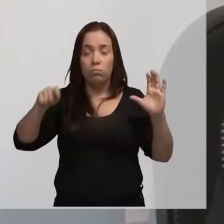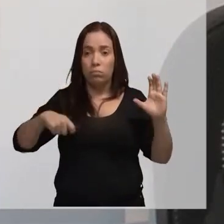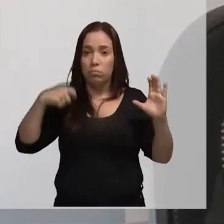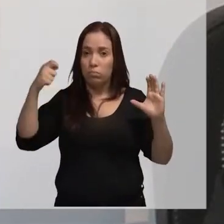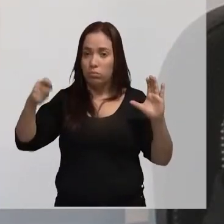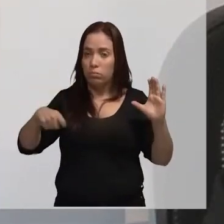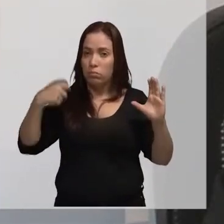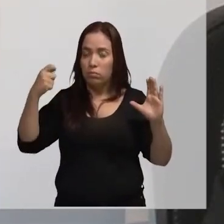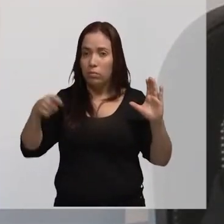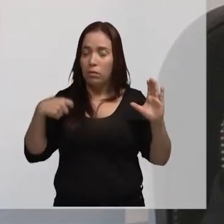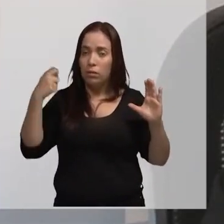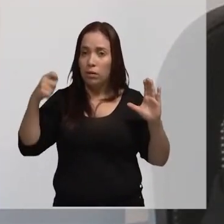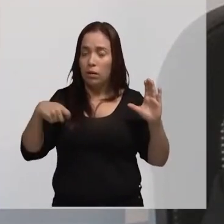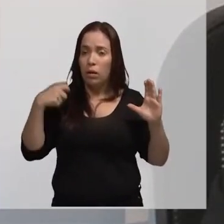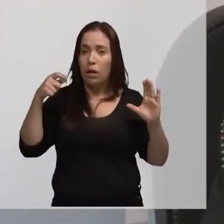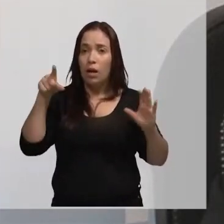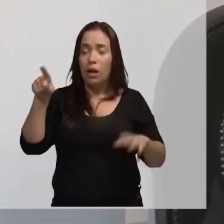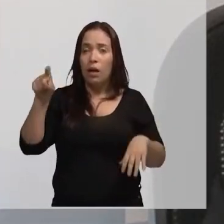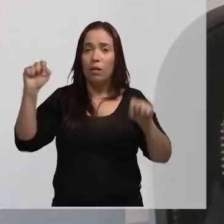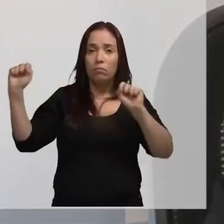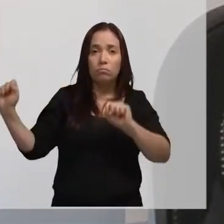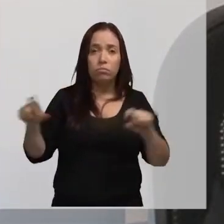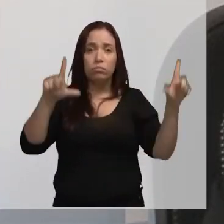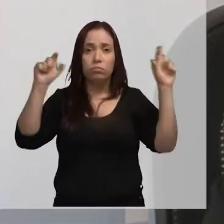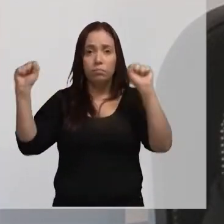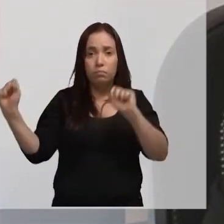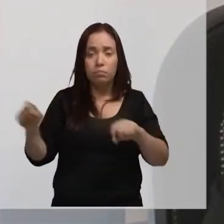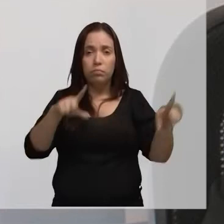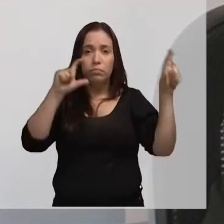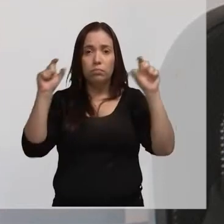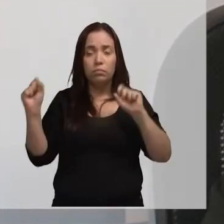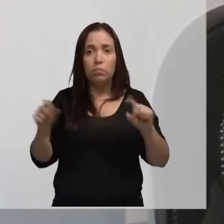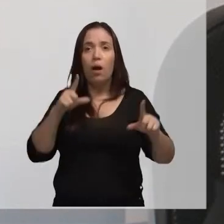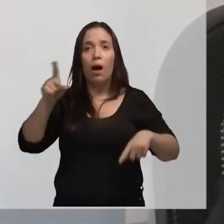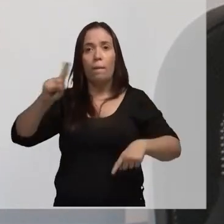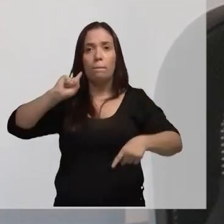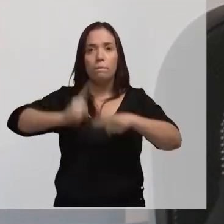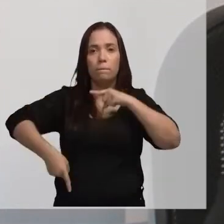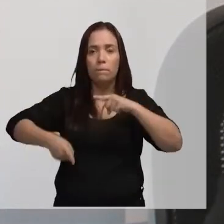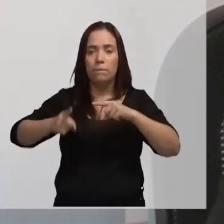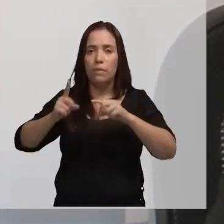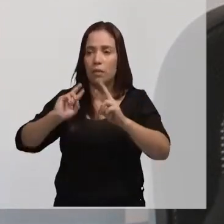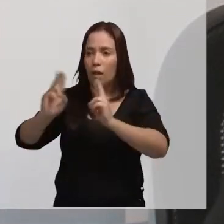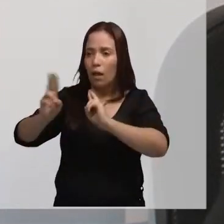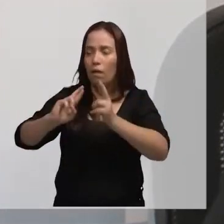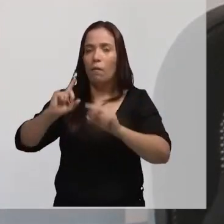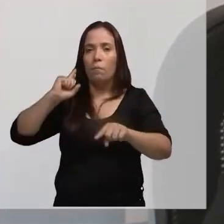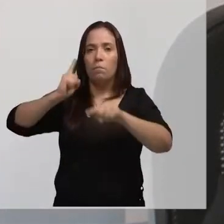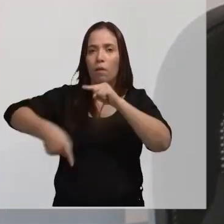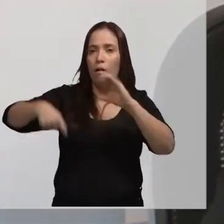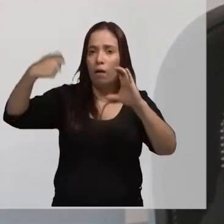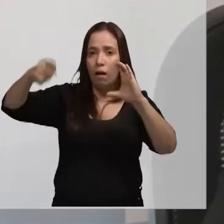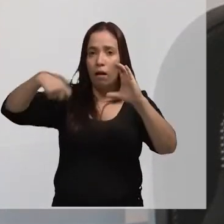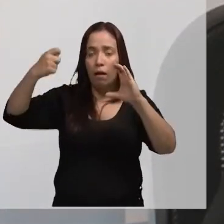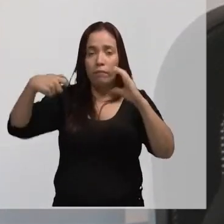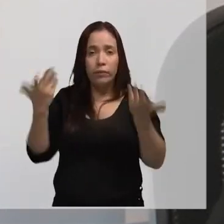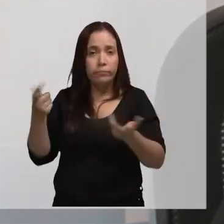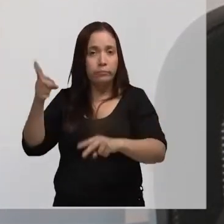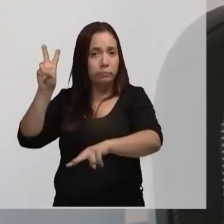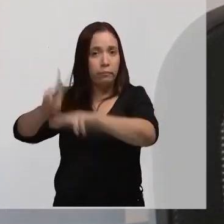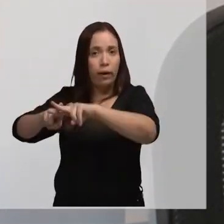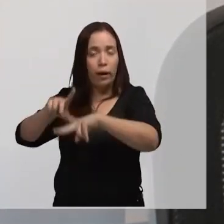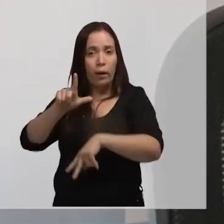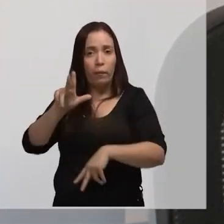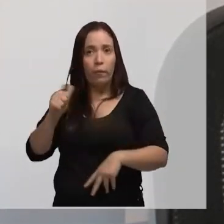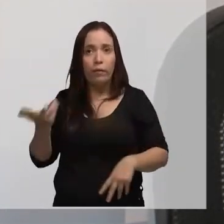imagens passadas de um candidato que não pode dar entrevista, não pode gravar, é uma coisa surreal. Vai voltar o Lula